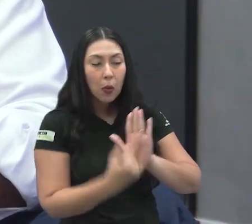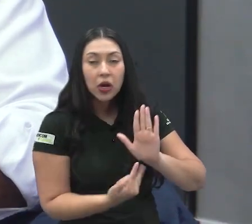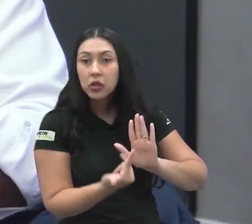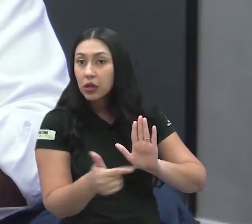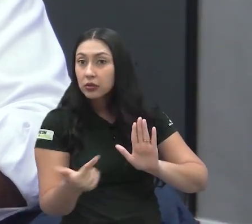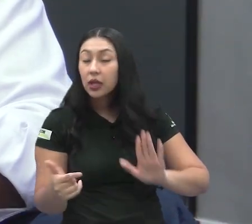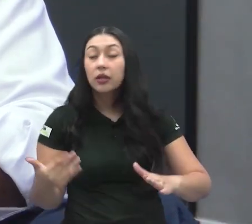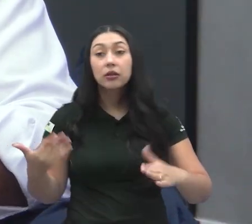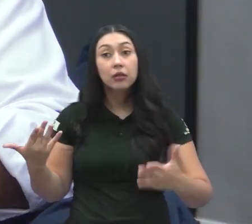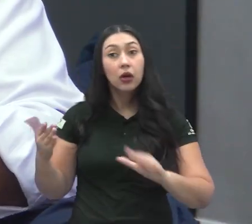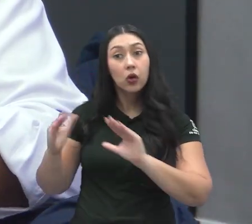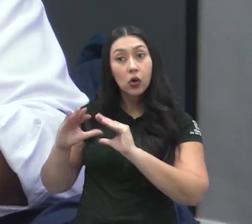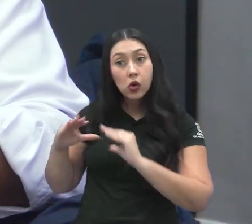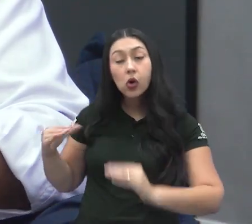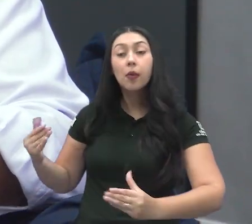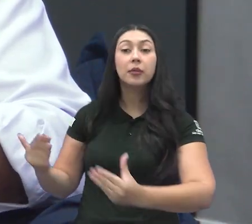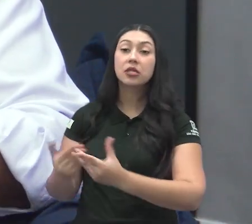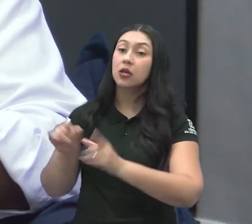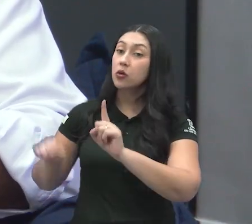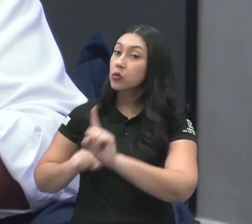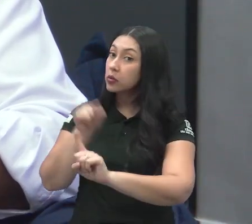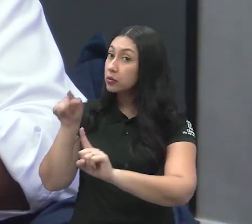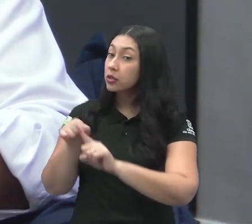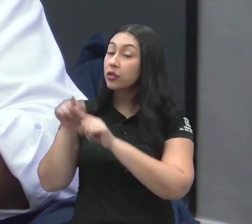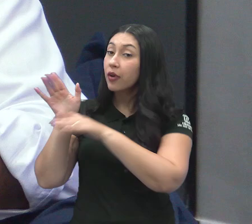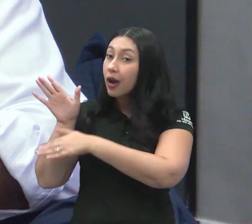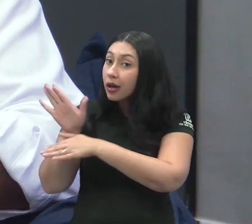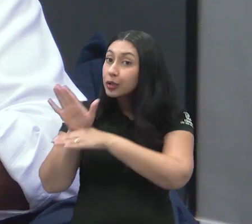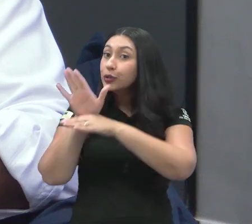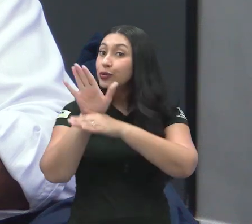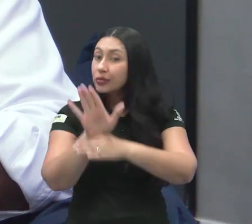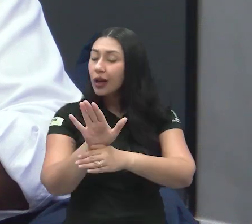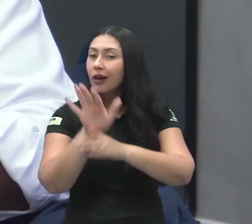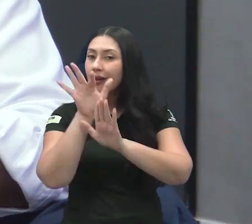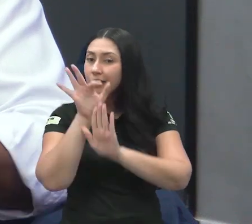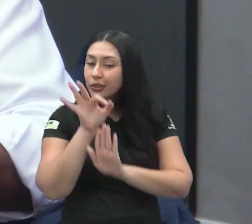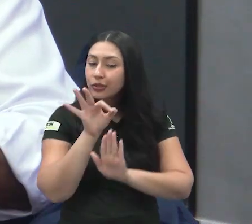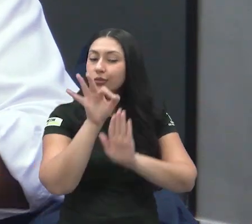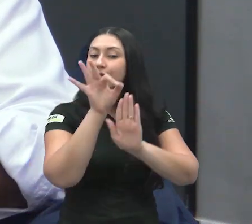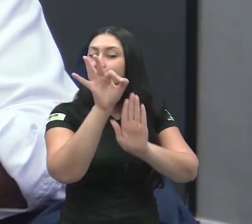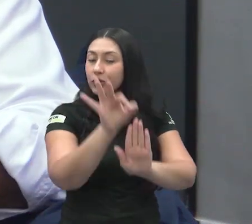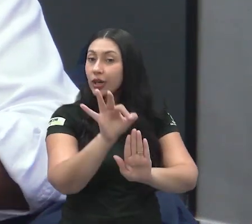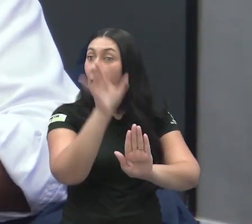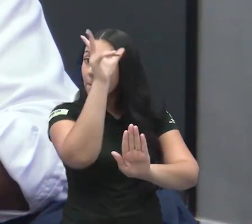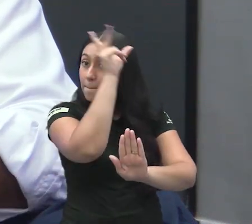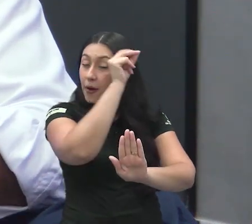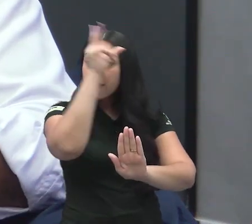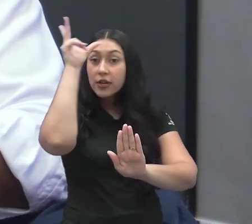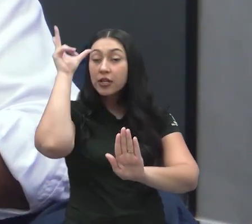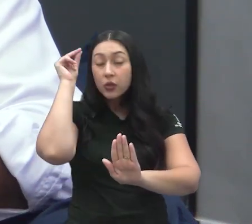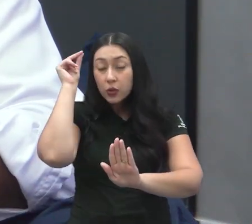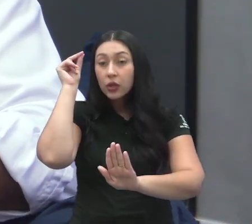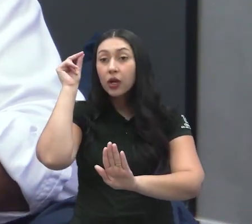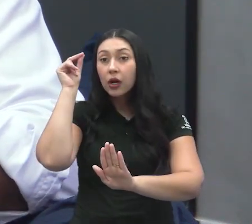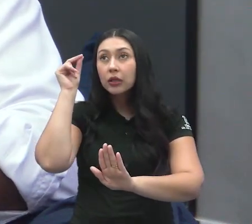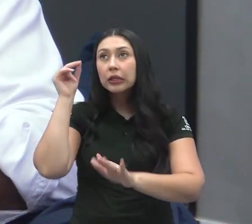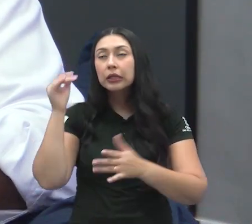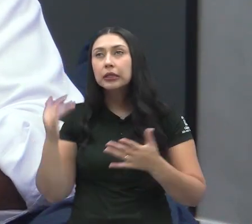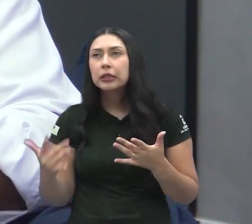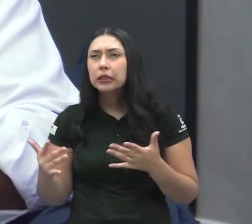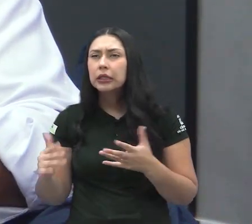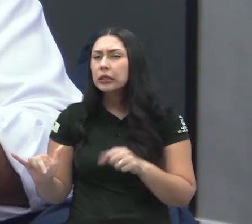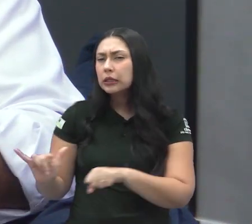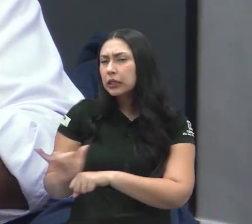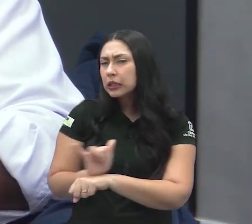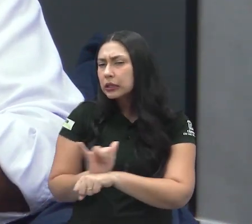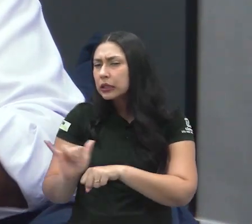nossa comissão é para ajudar e indicar ao Poder Executivo algumas, vamos dizer